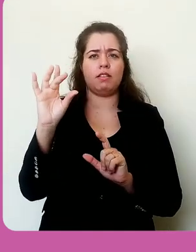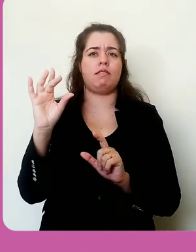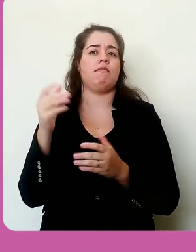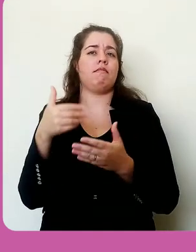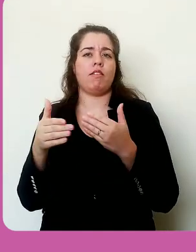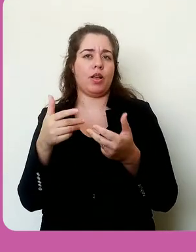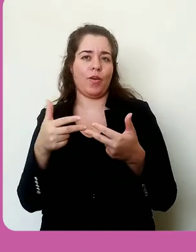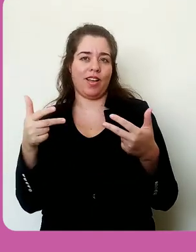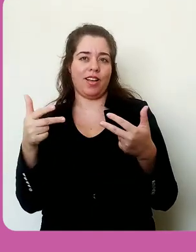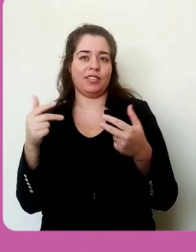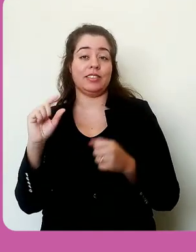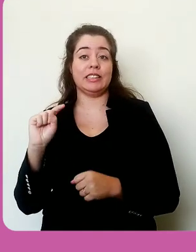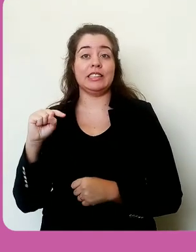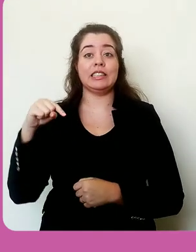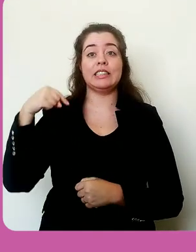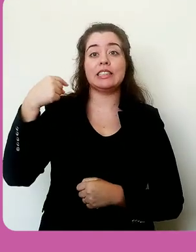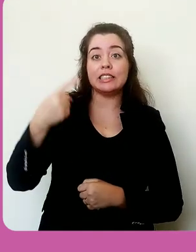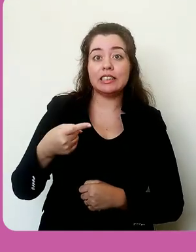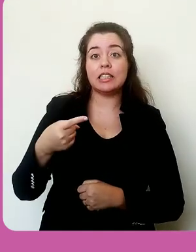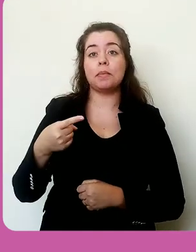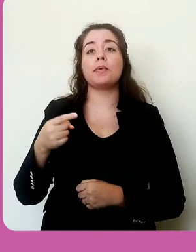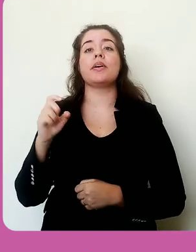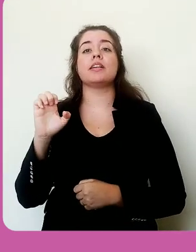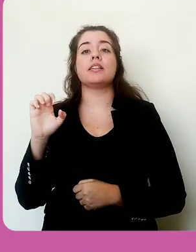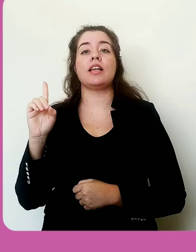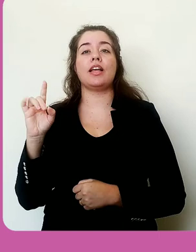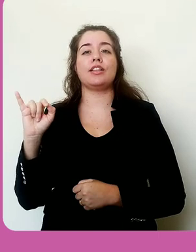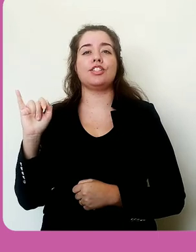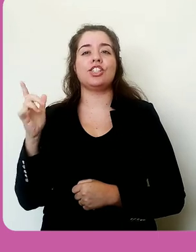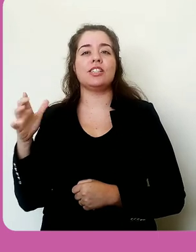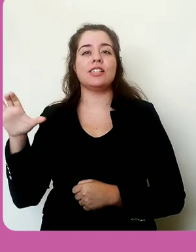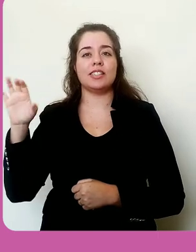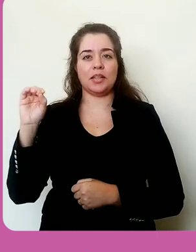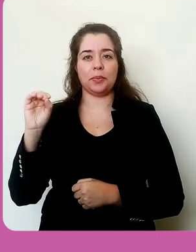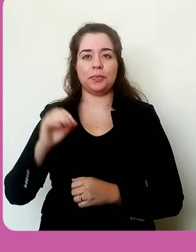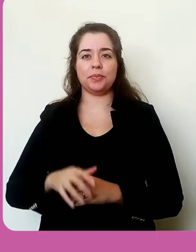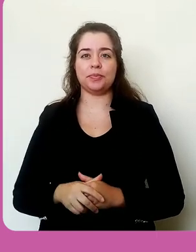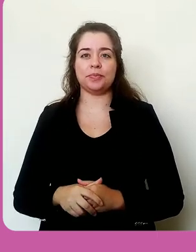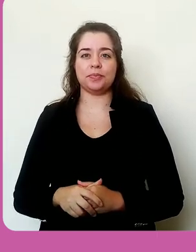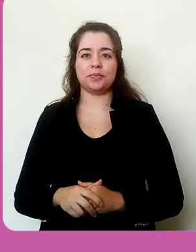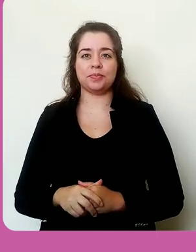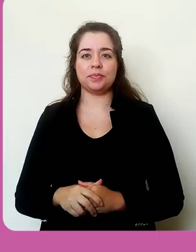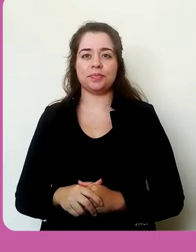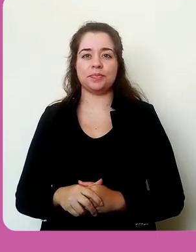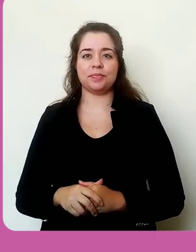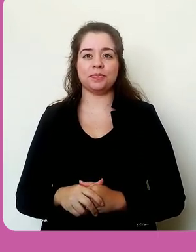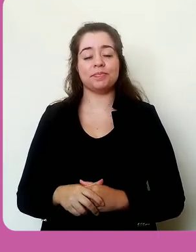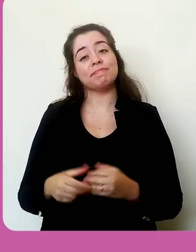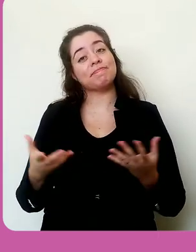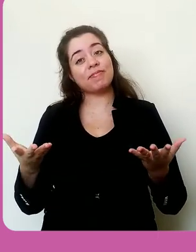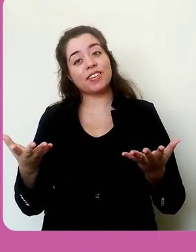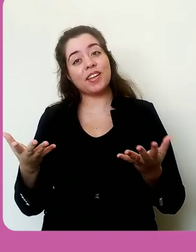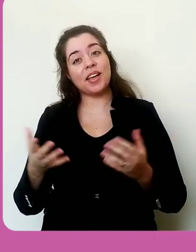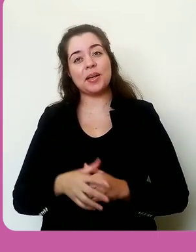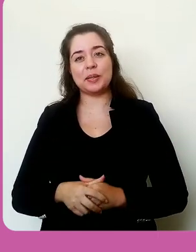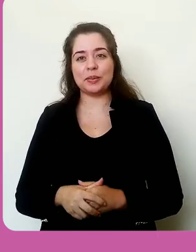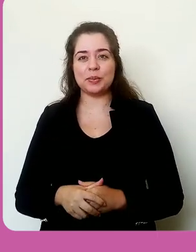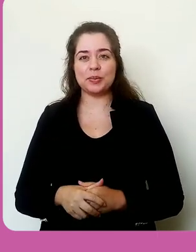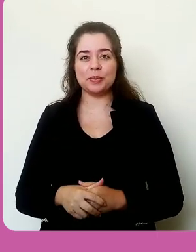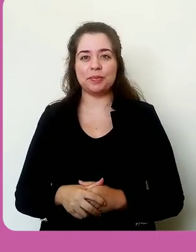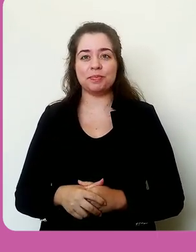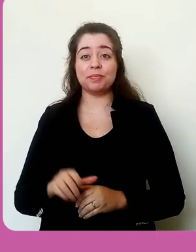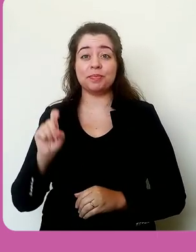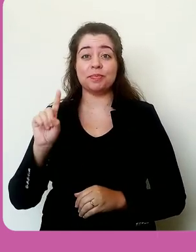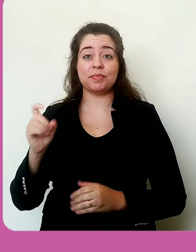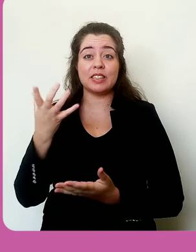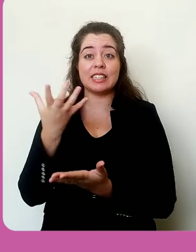a cópia em qualquer lugar aqui e depois você faça a edição aqui no editor de texto. Bom, é isso.